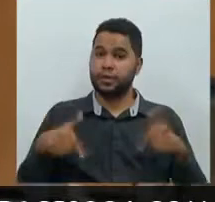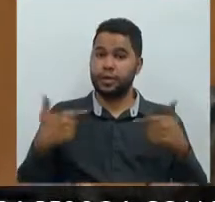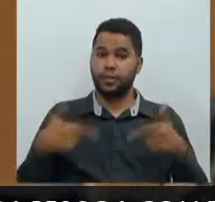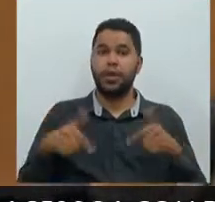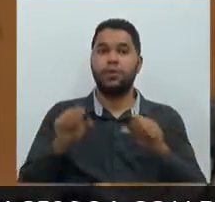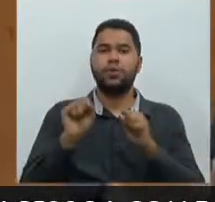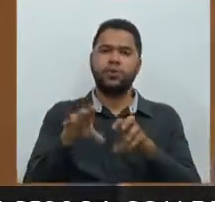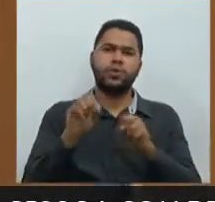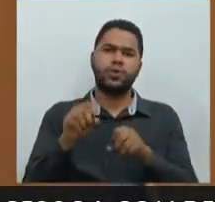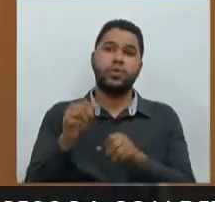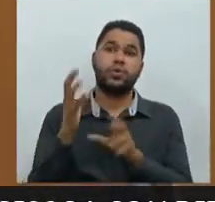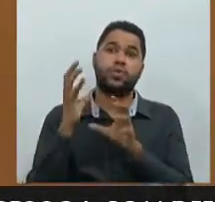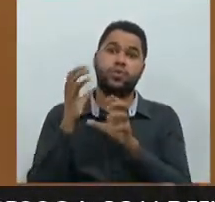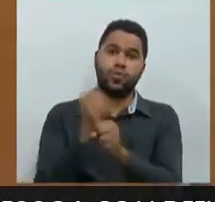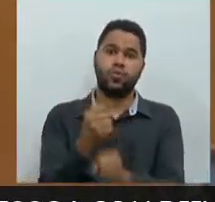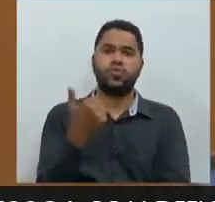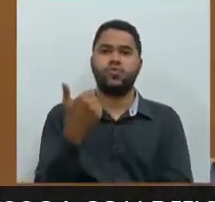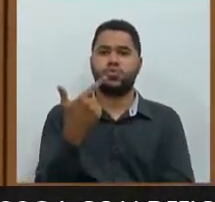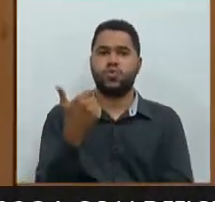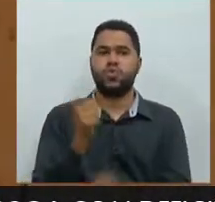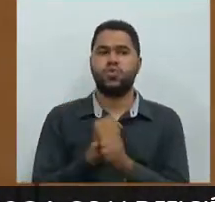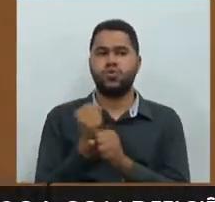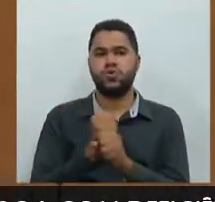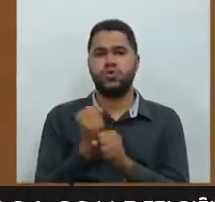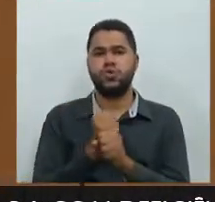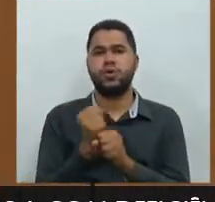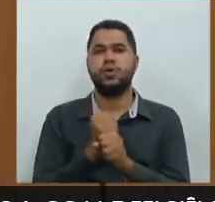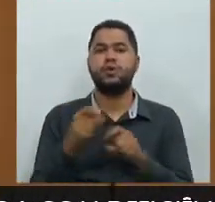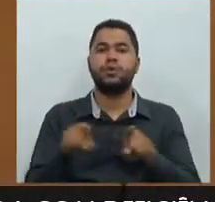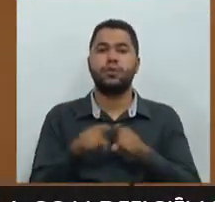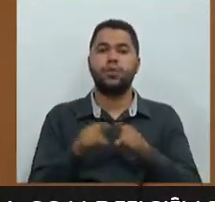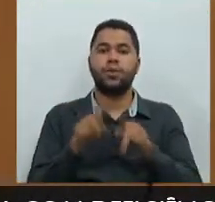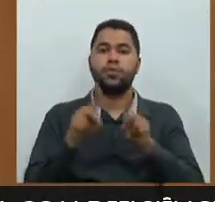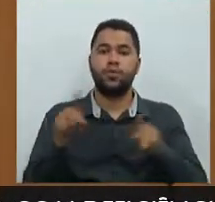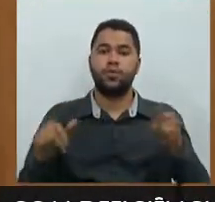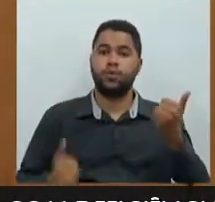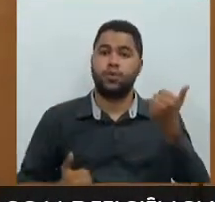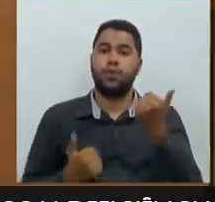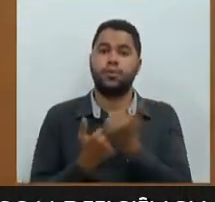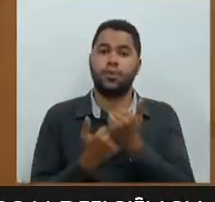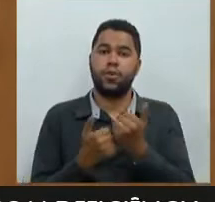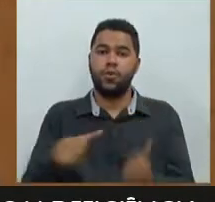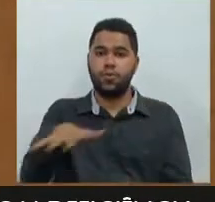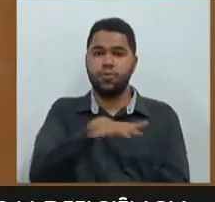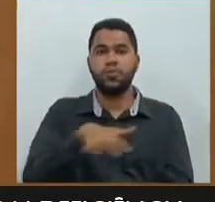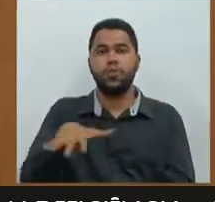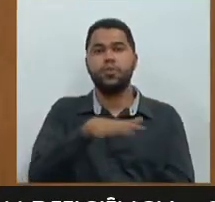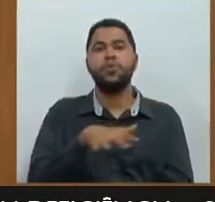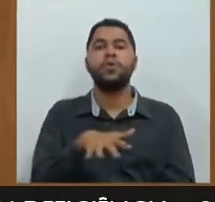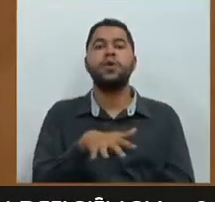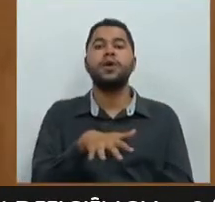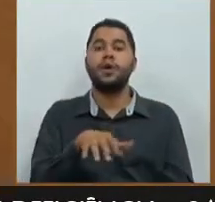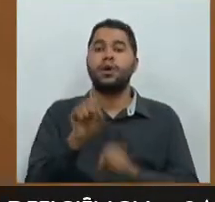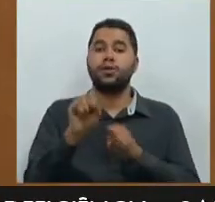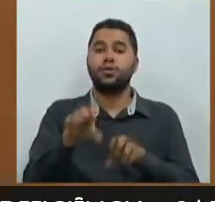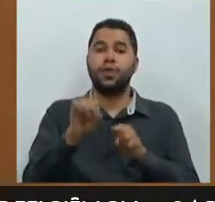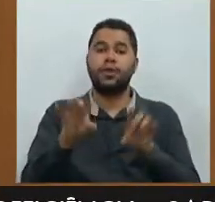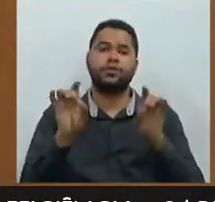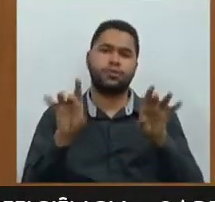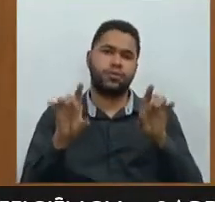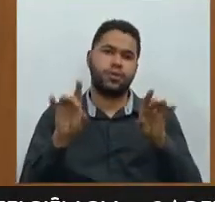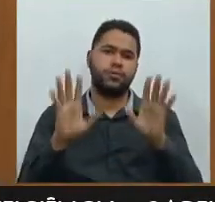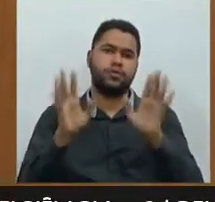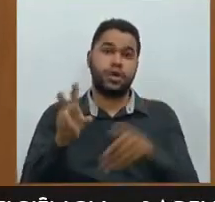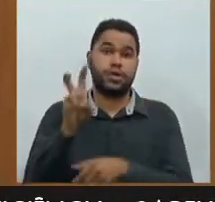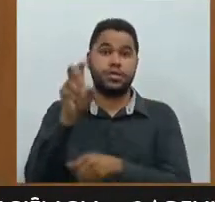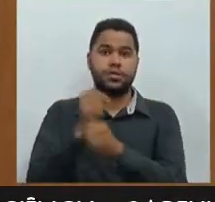educação há 12 anos na escola e como professora de apoio, trabalhando com o público da educação especial. Eu tenho 5 anos que eu